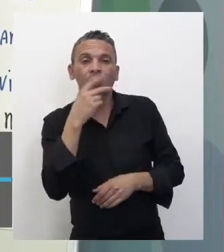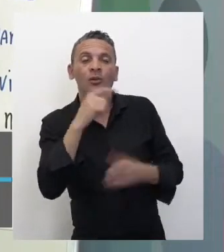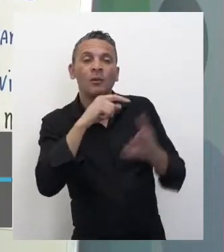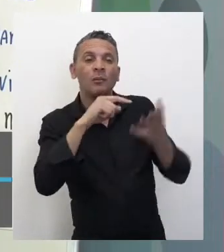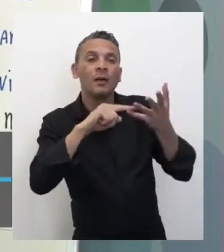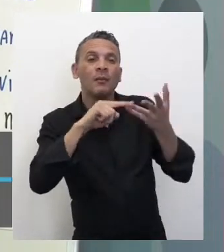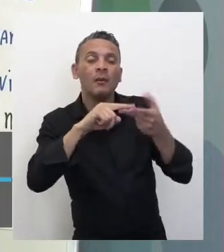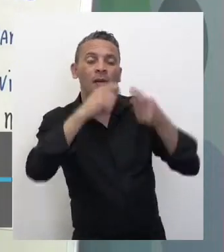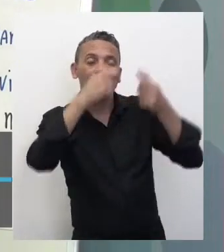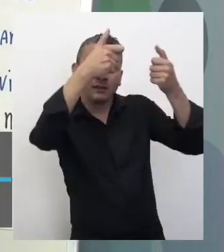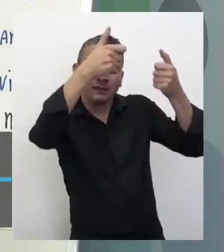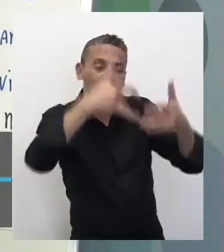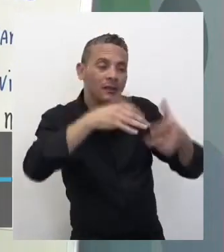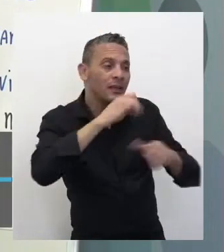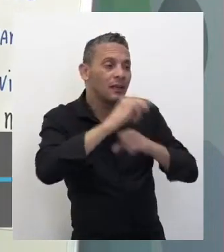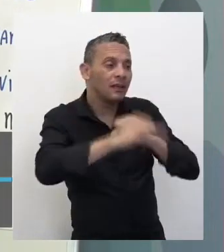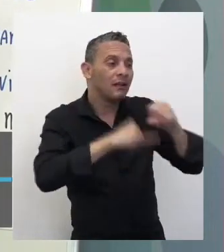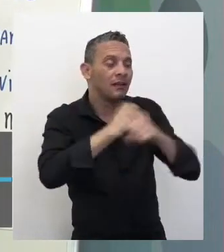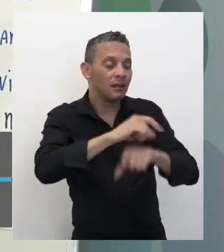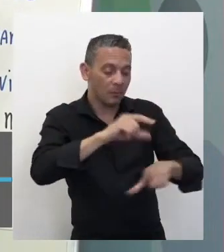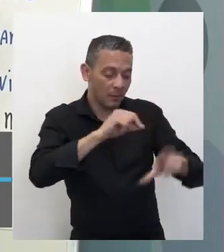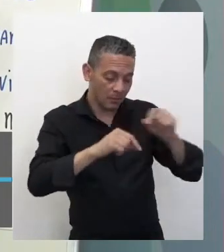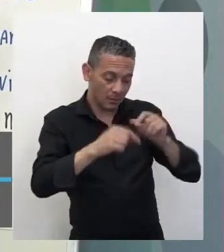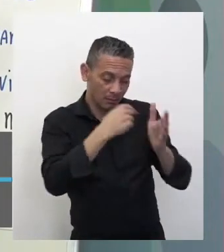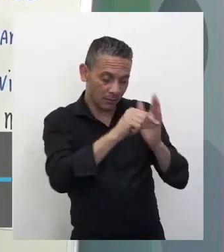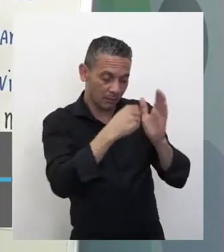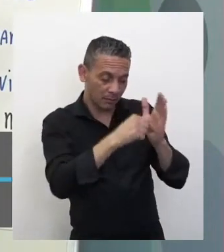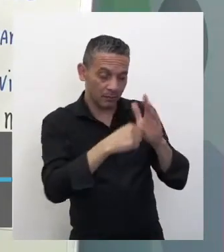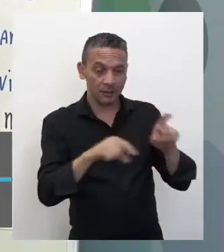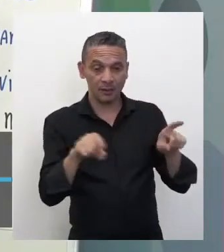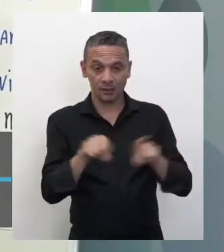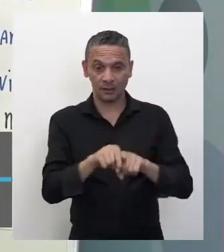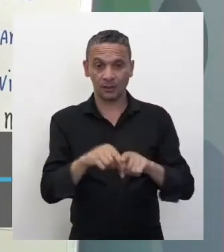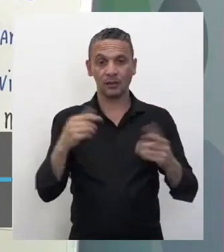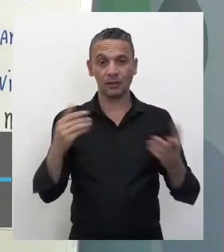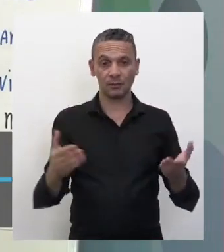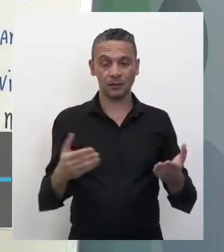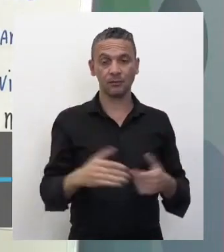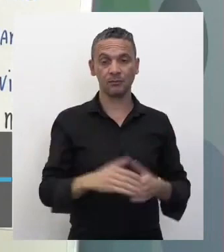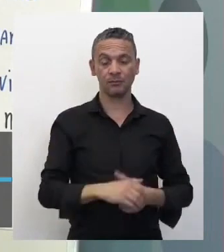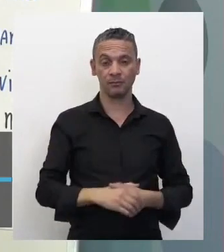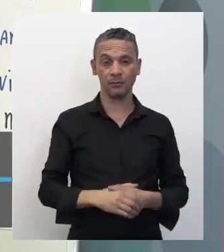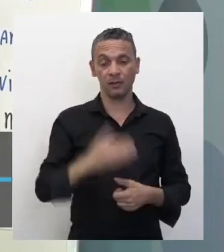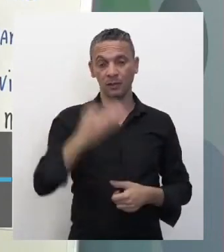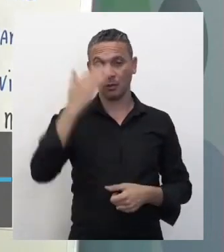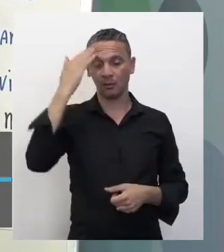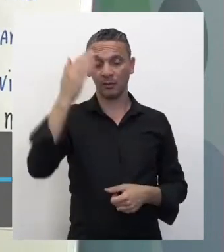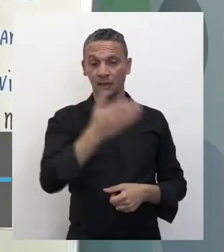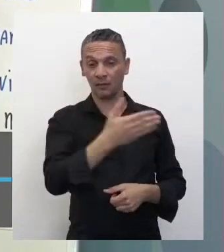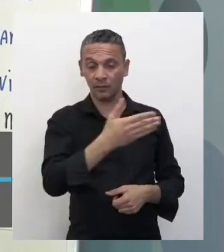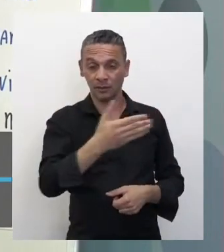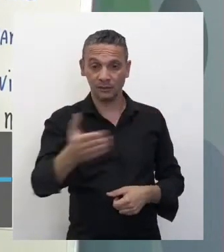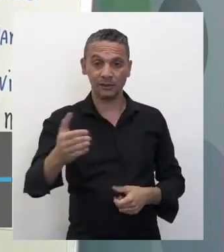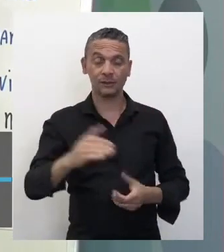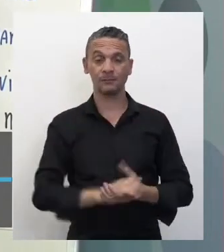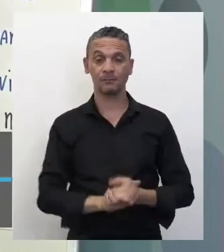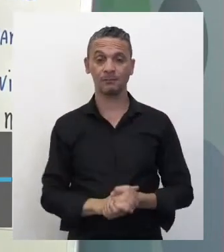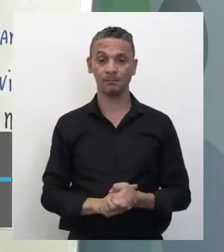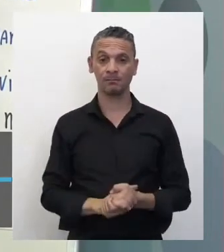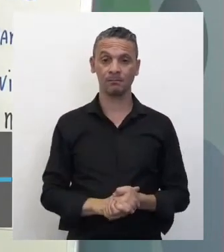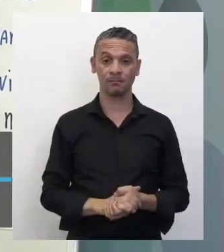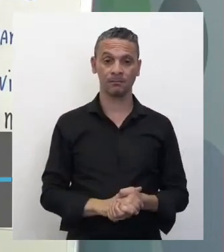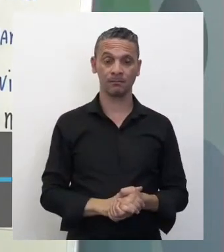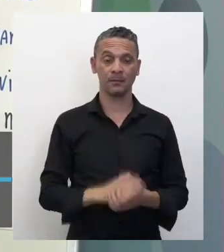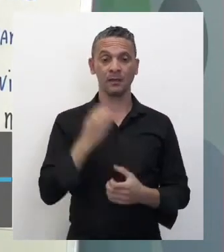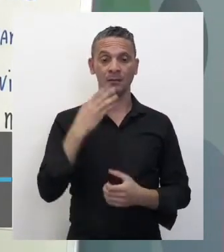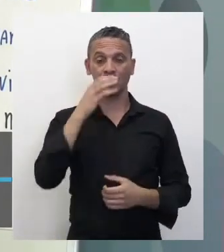para você de múltipla escolha, vai ter campo para você preencher também. Então, for now, thank you very much, muito obrigado, have a nice weekend,